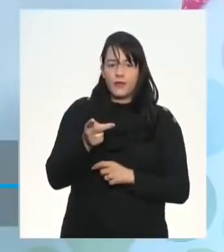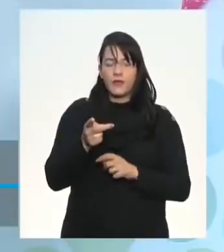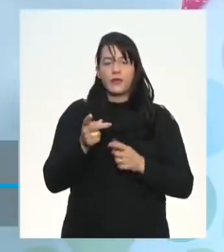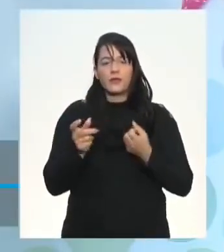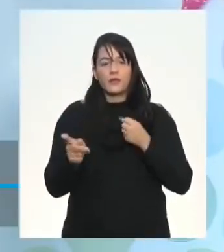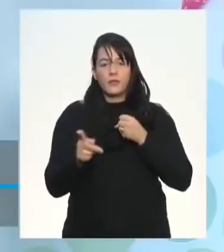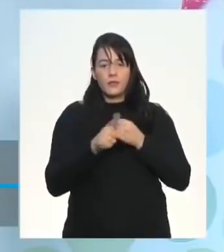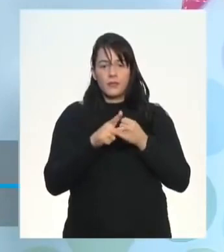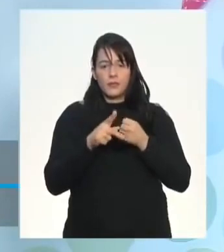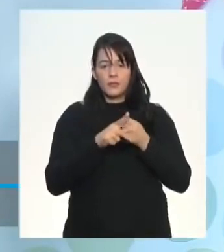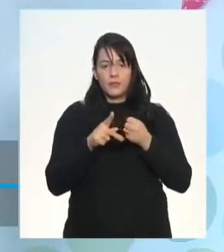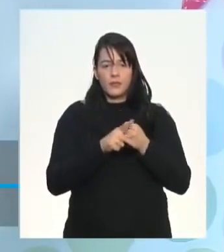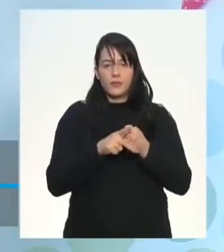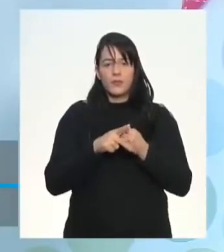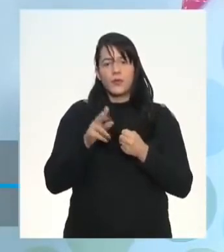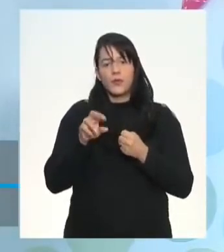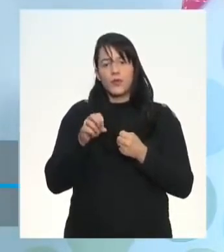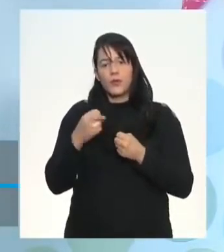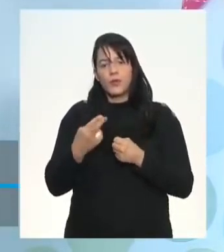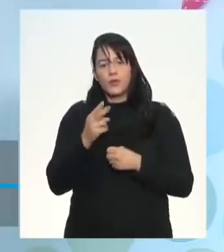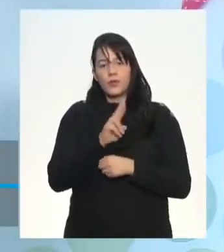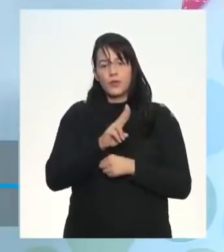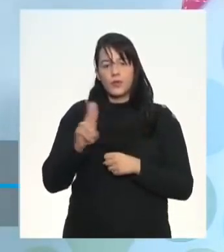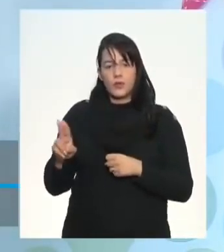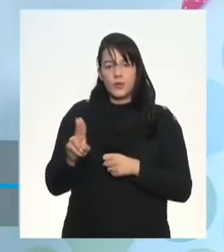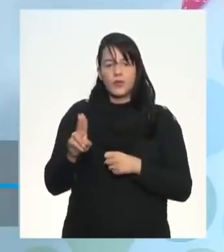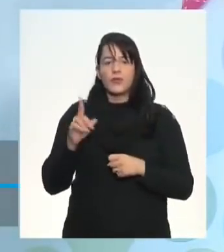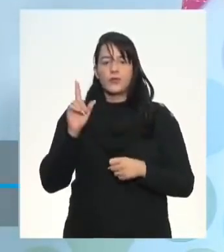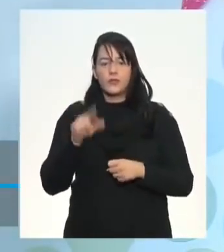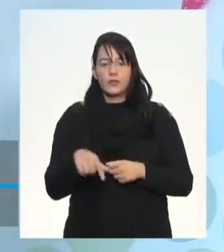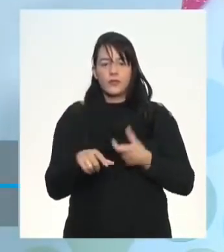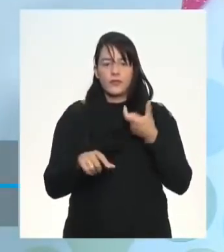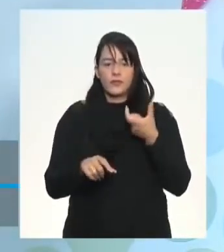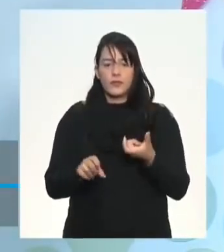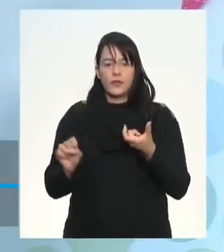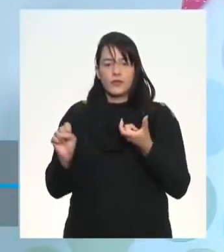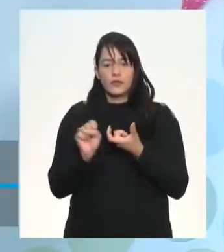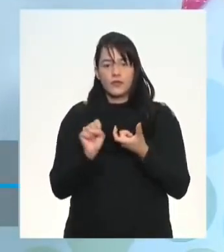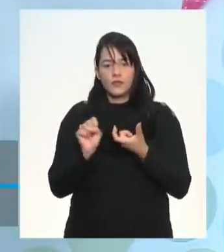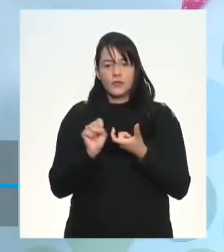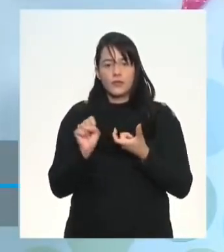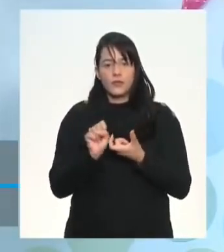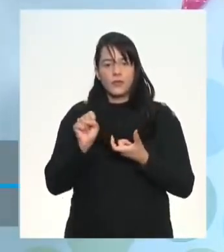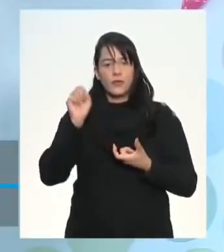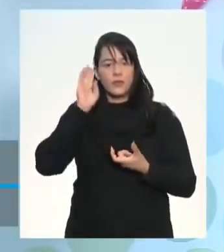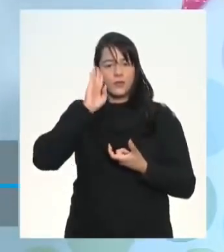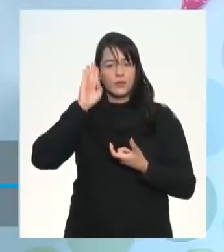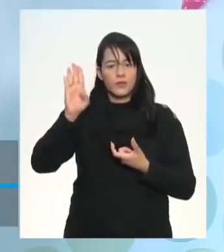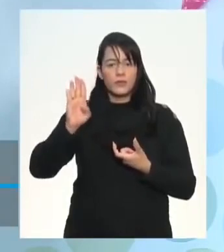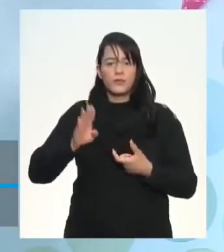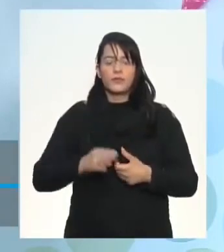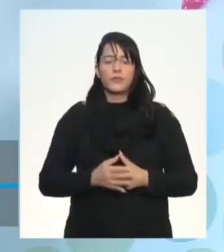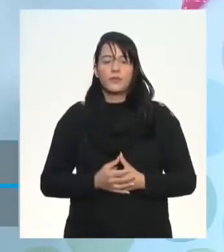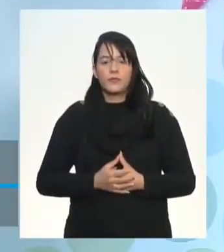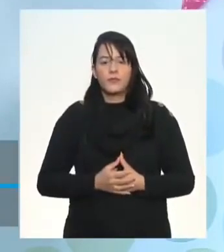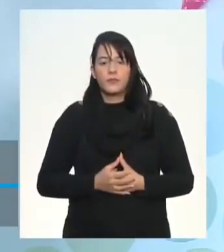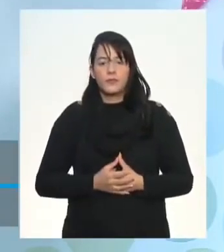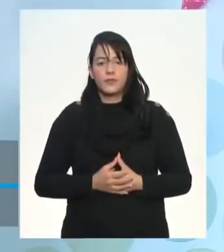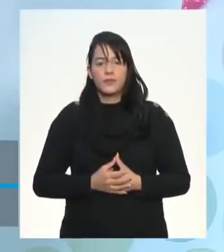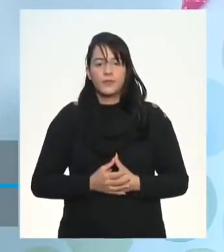pronomes, ou melhor, em nomes, a gente está falando dos substantivos, principalmente, tá? Principalmente.